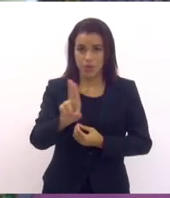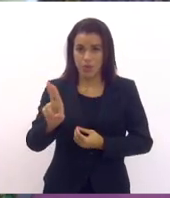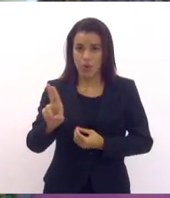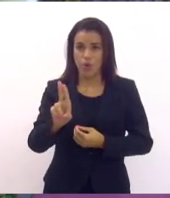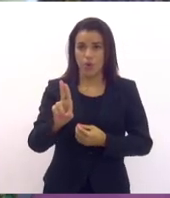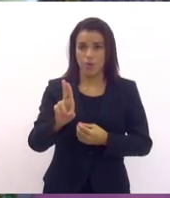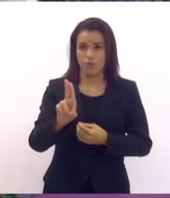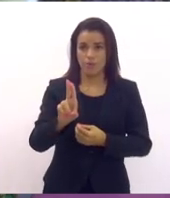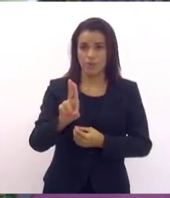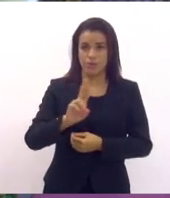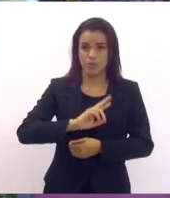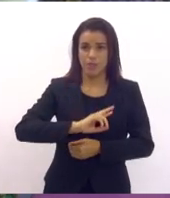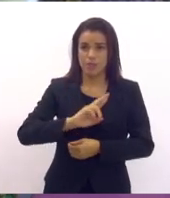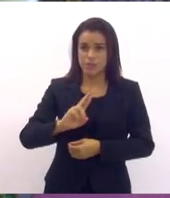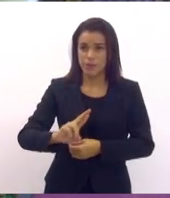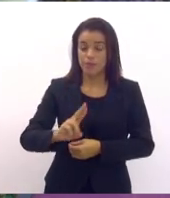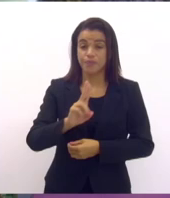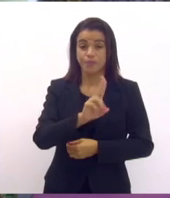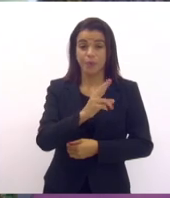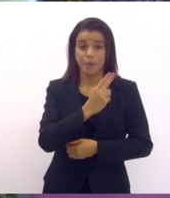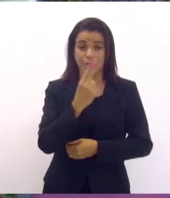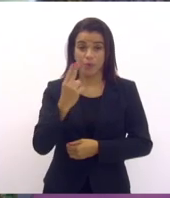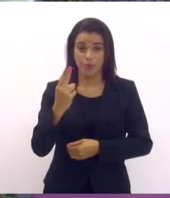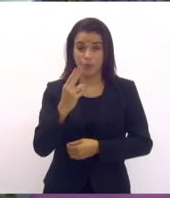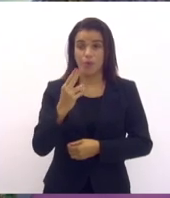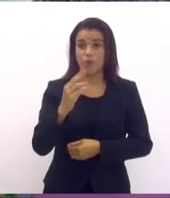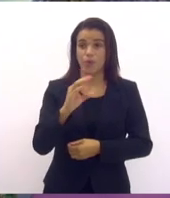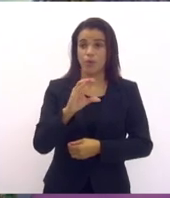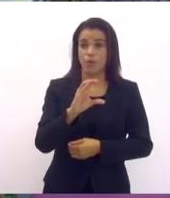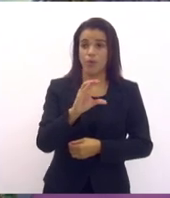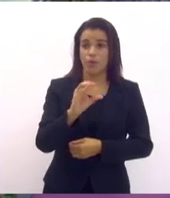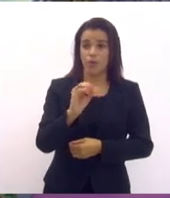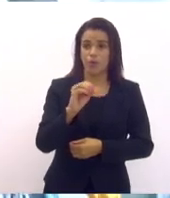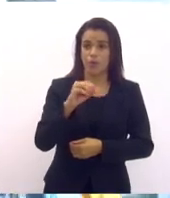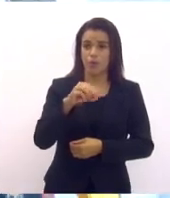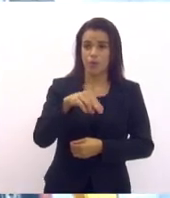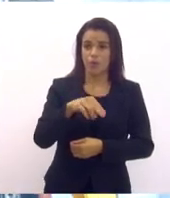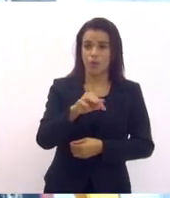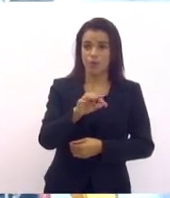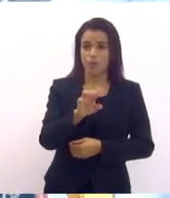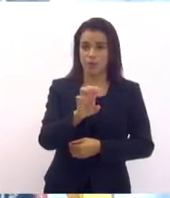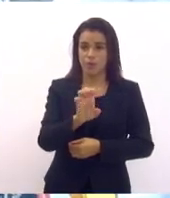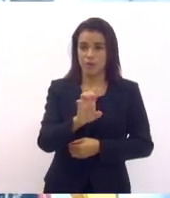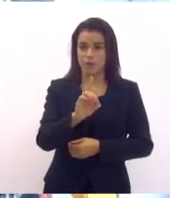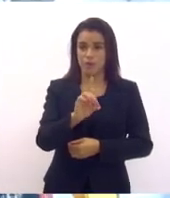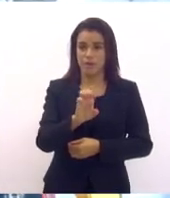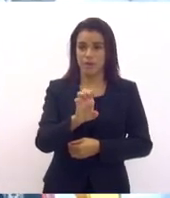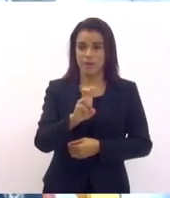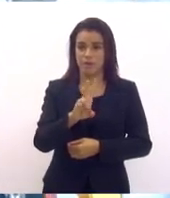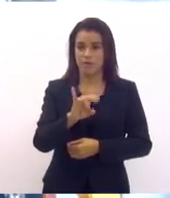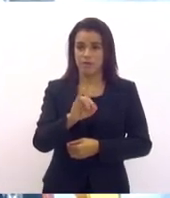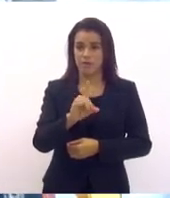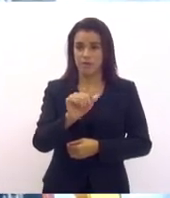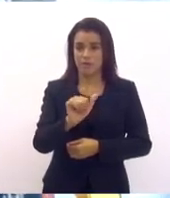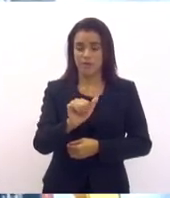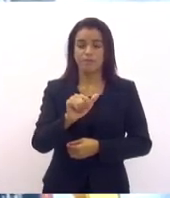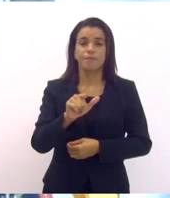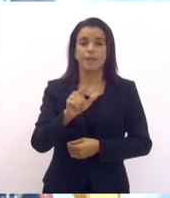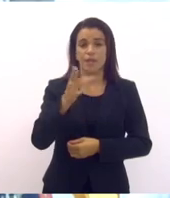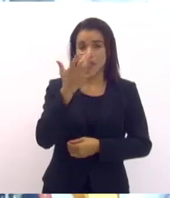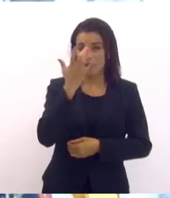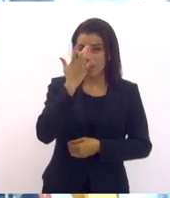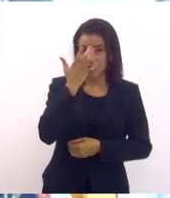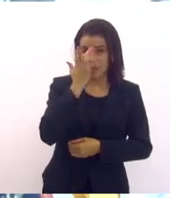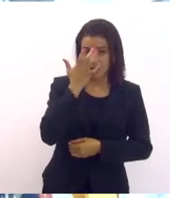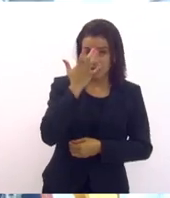sua religião sim meu nome é conte devida a eu sou da sociedade internacional para consciência de Krishna